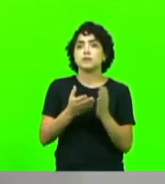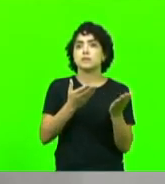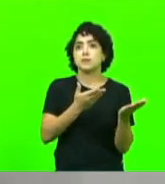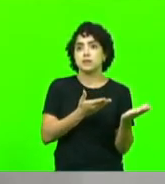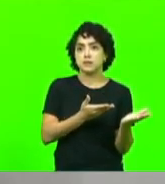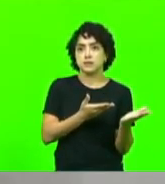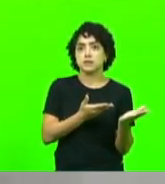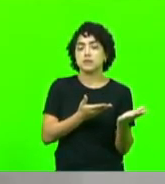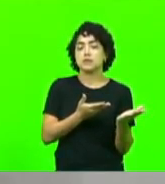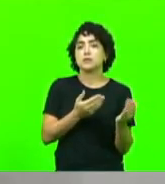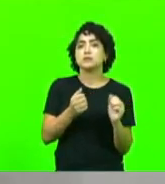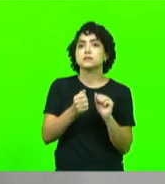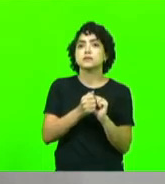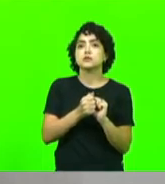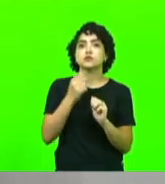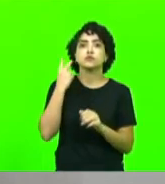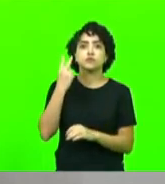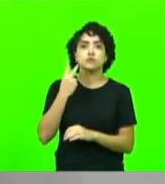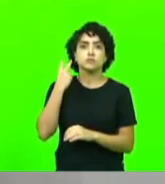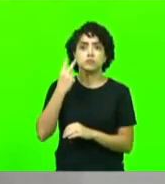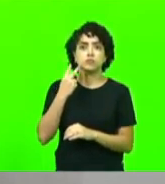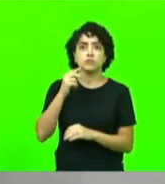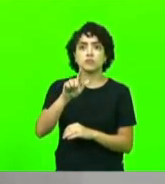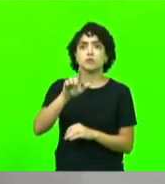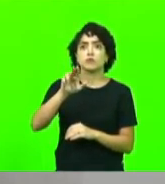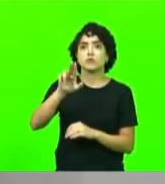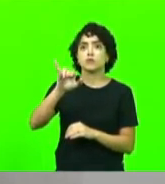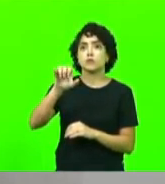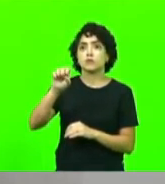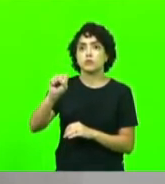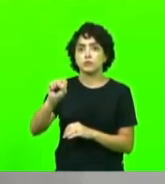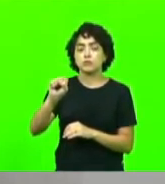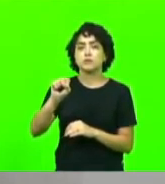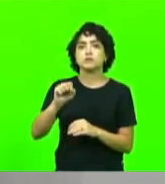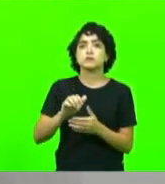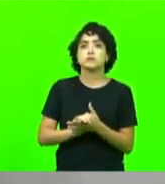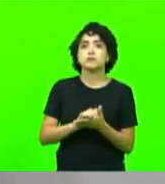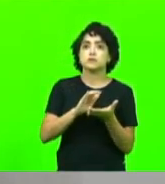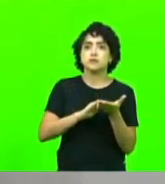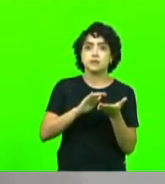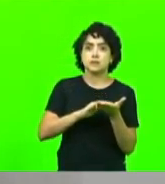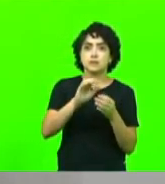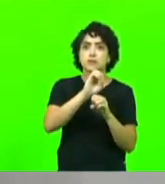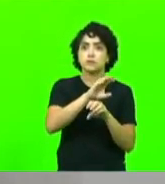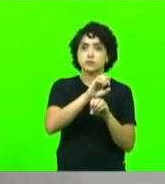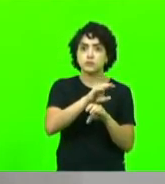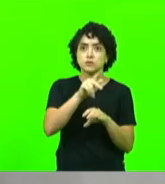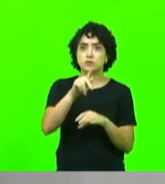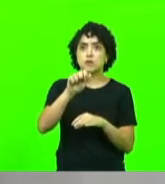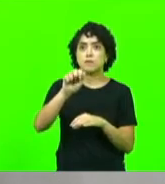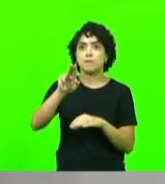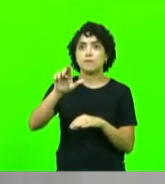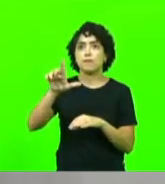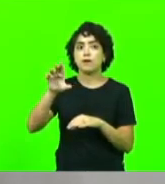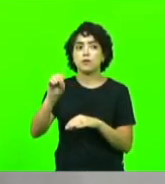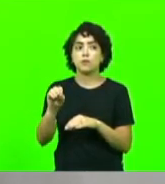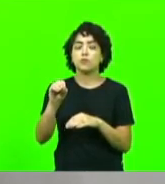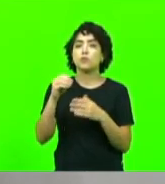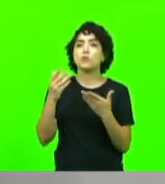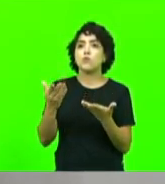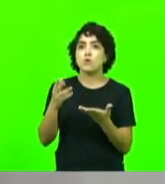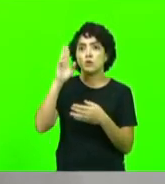está aqui conosco, o vereador Luiz Locke, de Presidente Getúlio, secretário de Educação, Paulo César, e o chefe